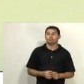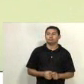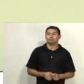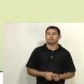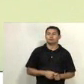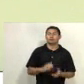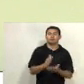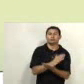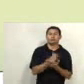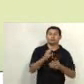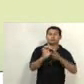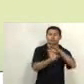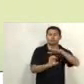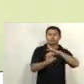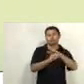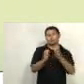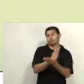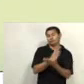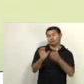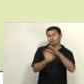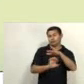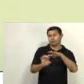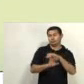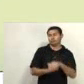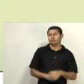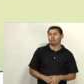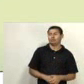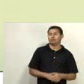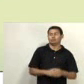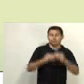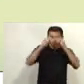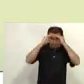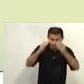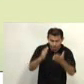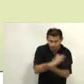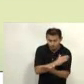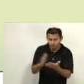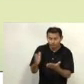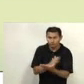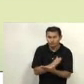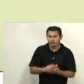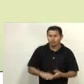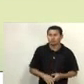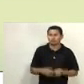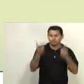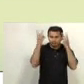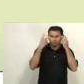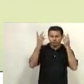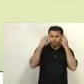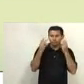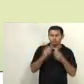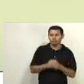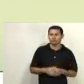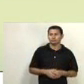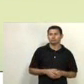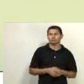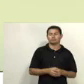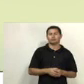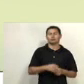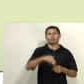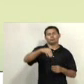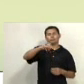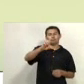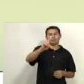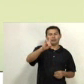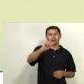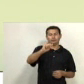de determinada empresa, de certa empresa, seguem uma distribuição normal com